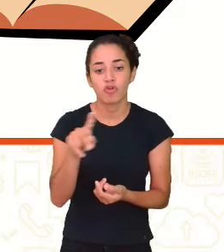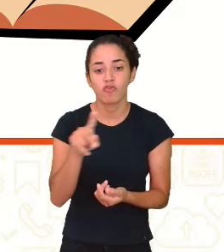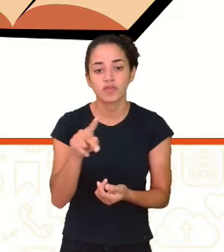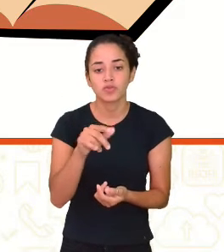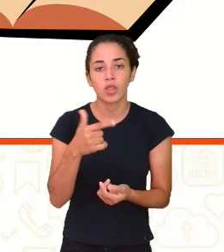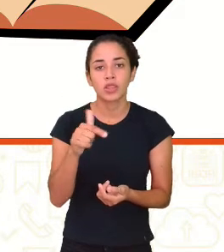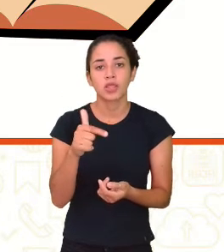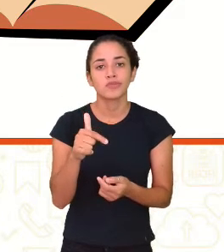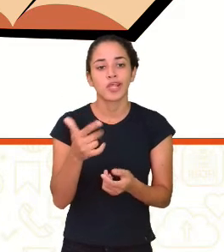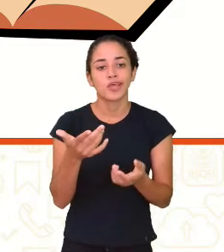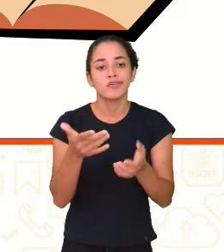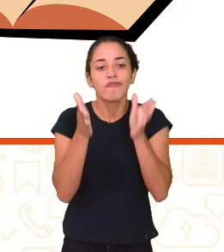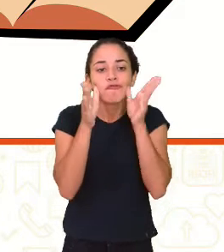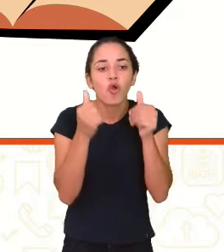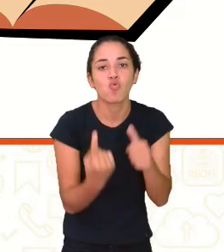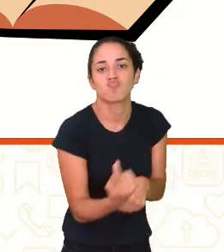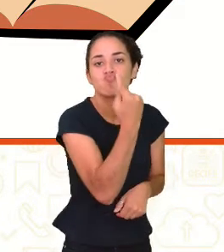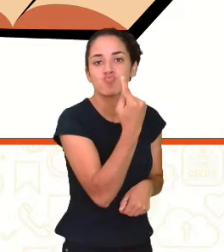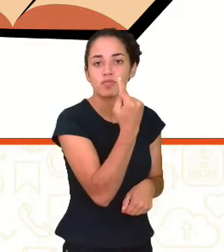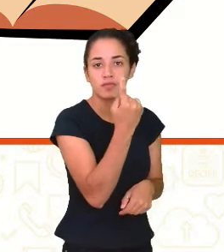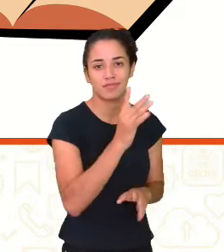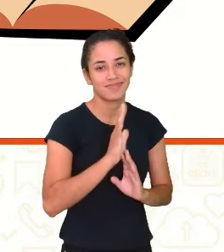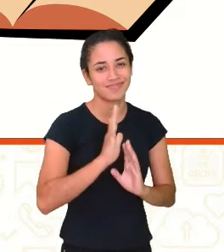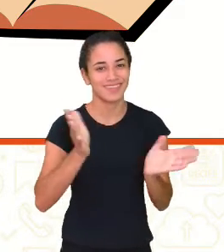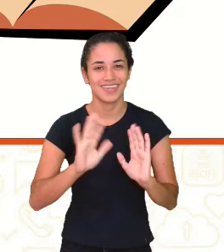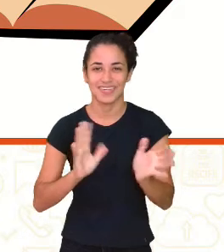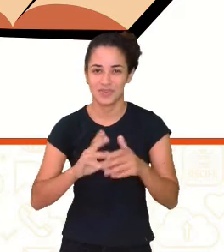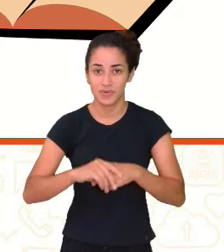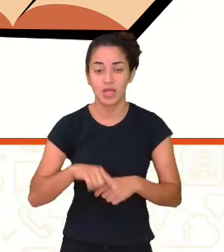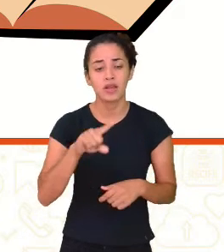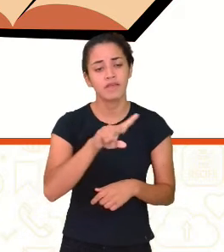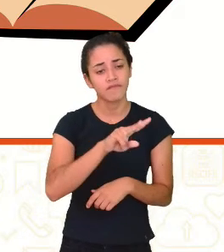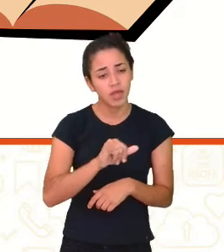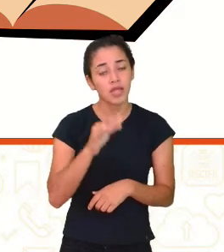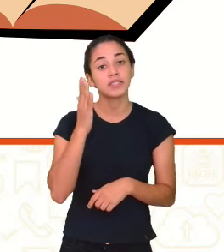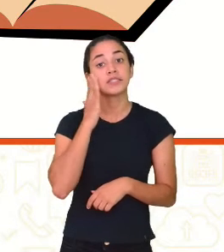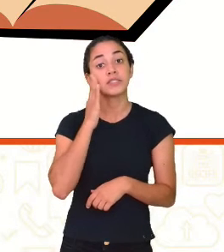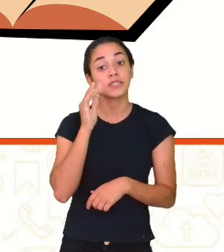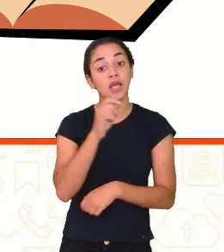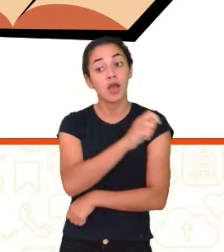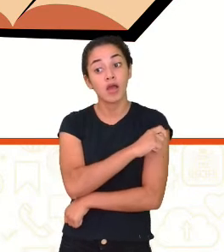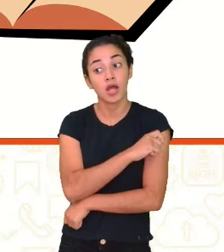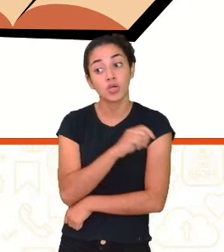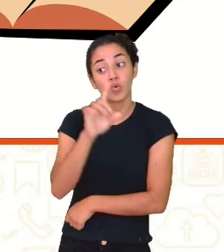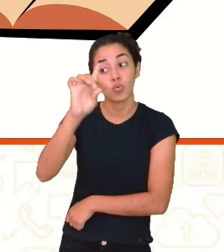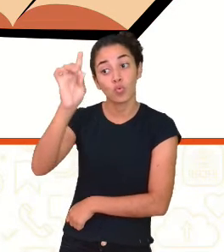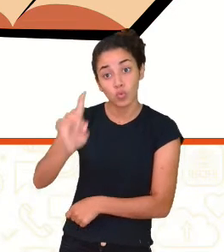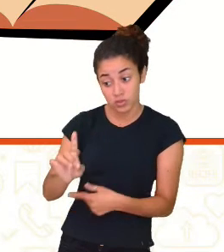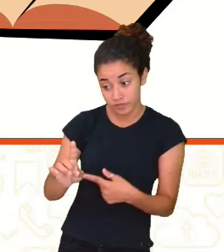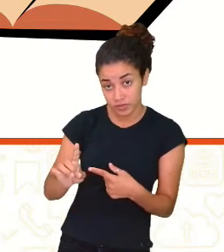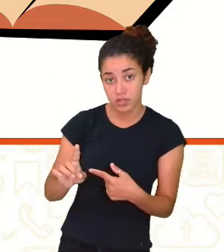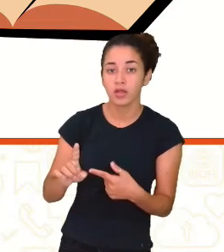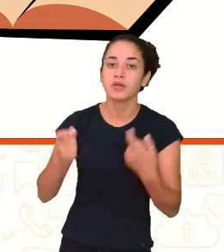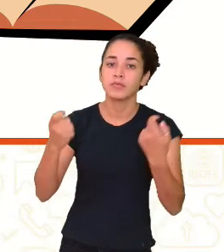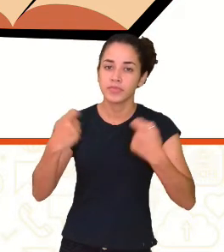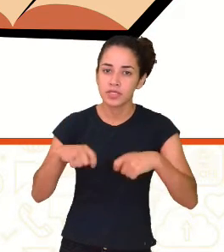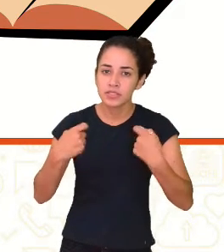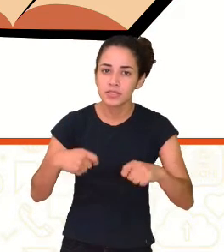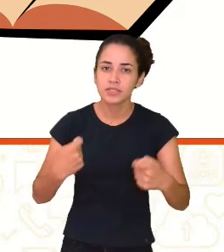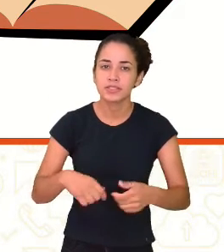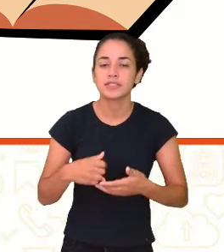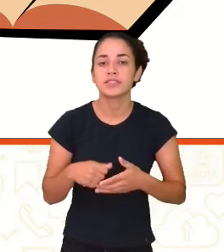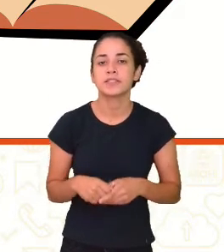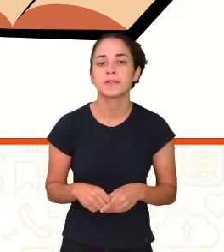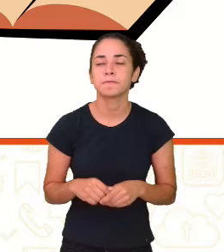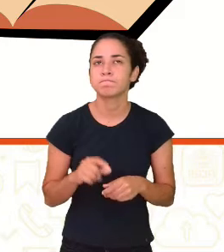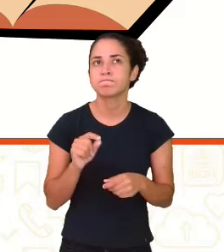preferência. Pelo contrário, ele vai entender que o estudante ele precisa de uma